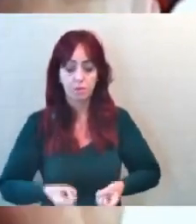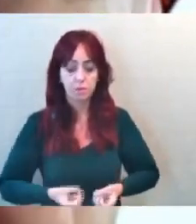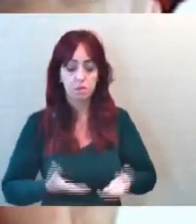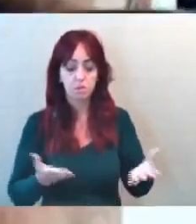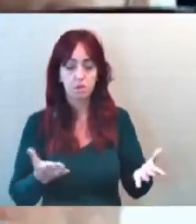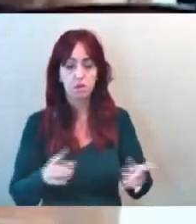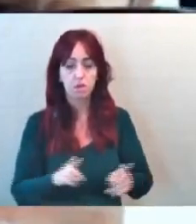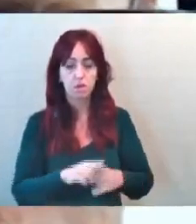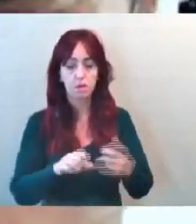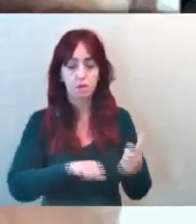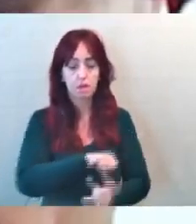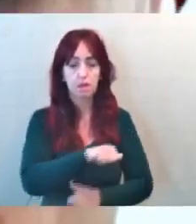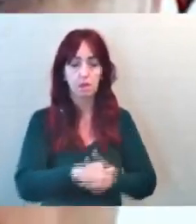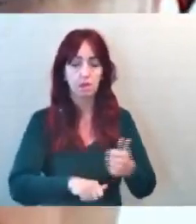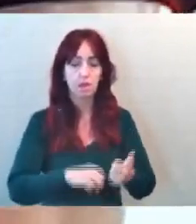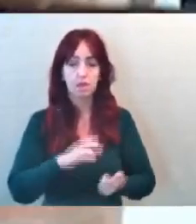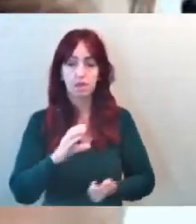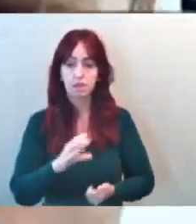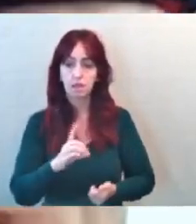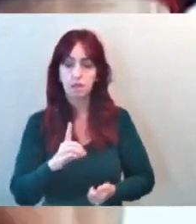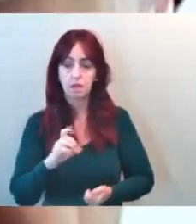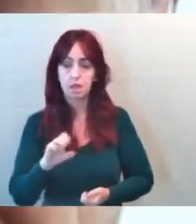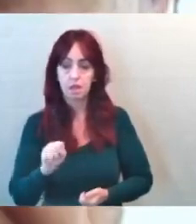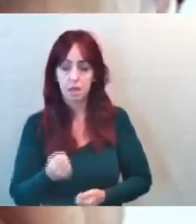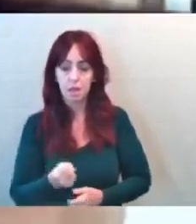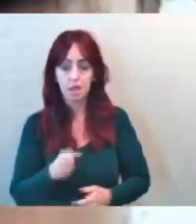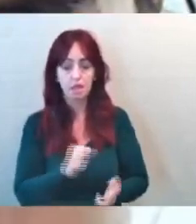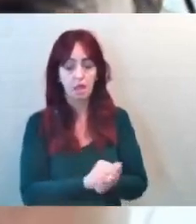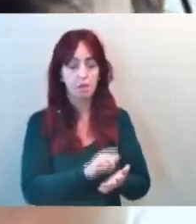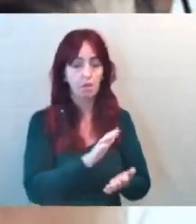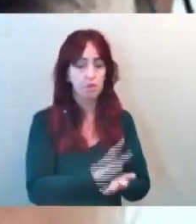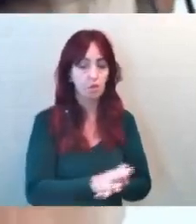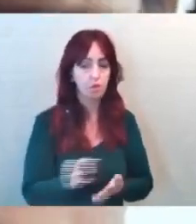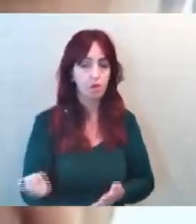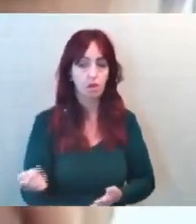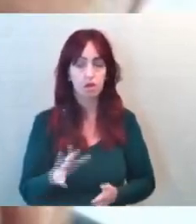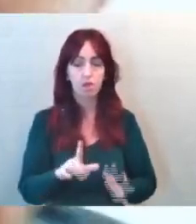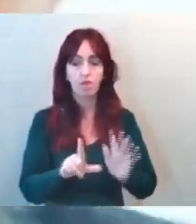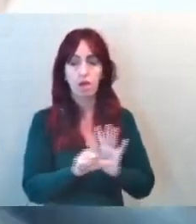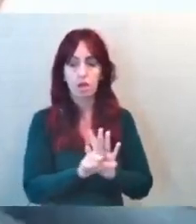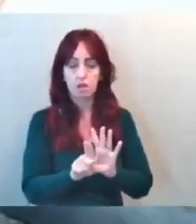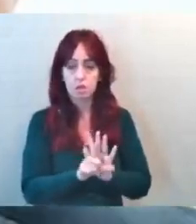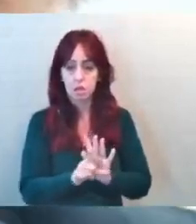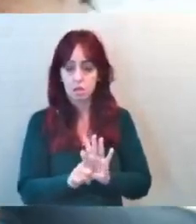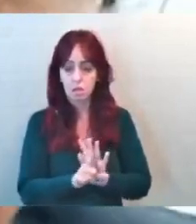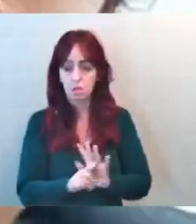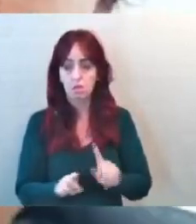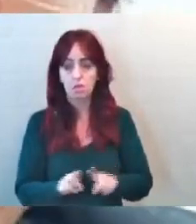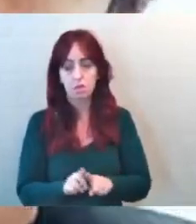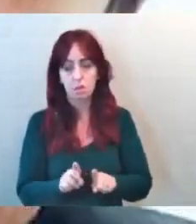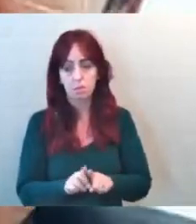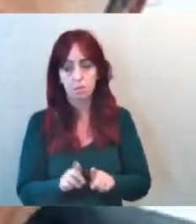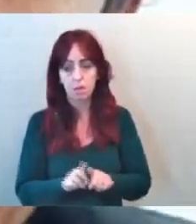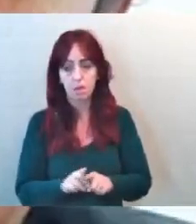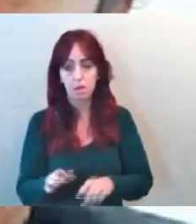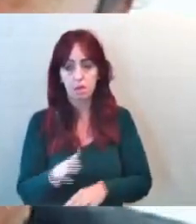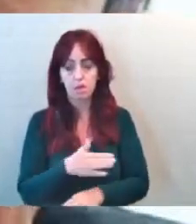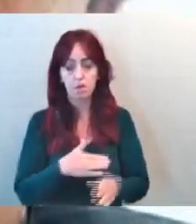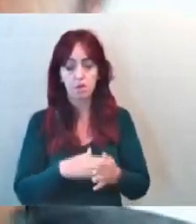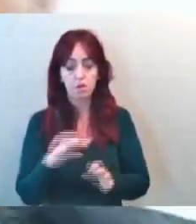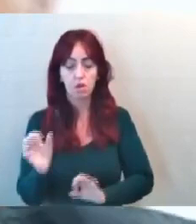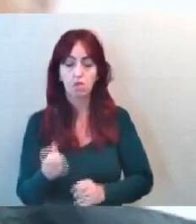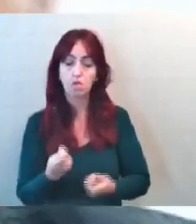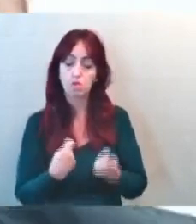transformar as CDAs das multas com toda a nova legislação, com todo esse controle